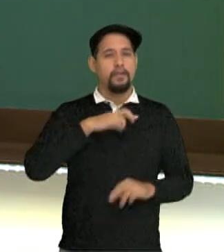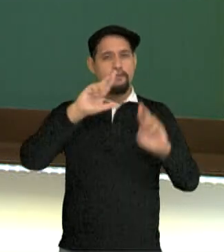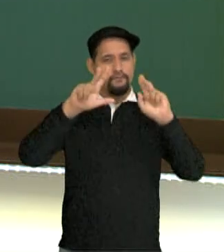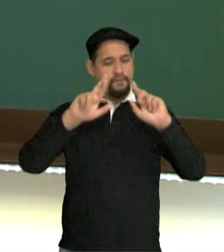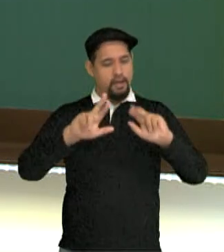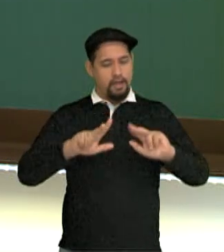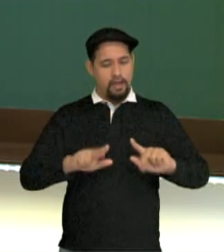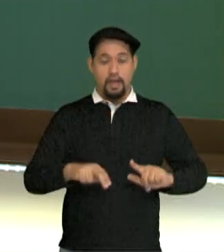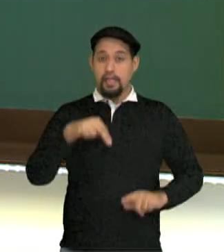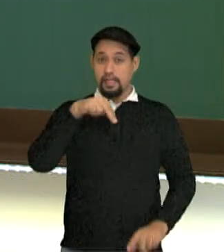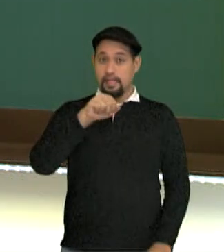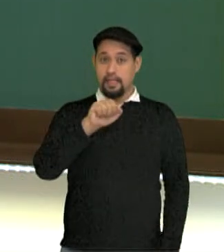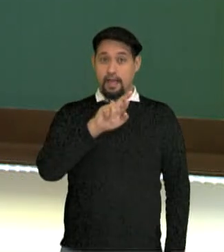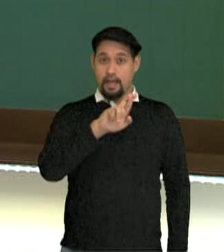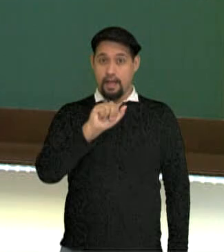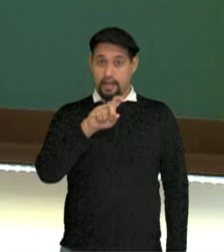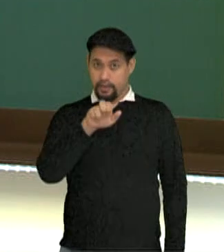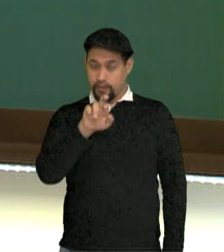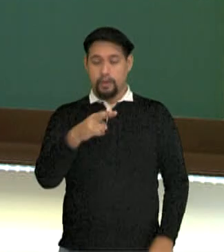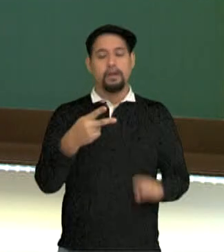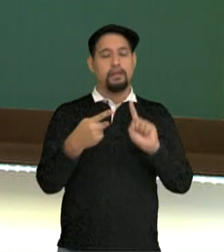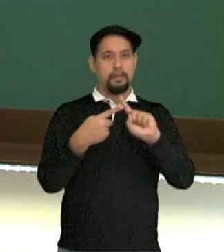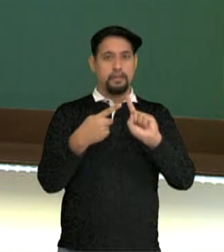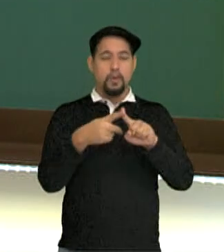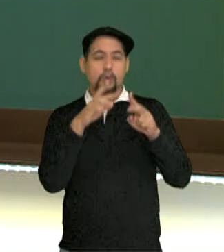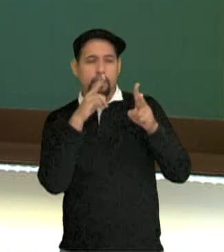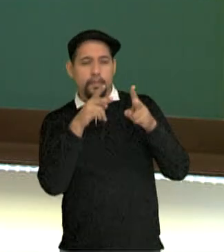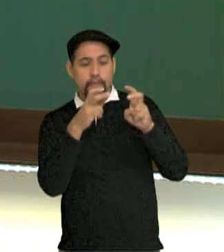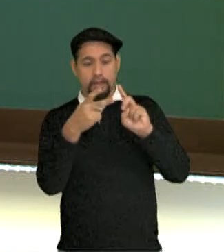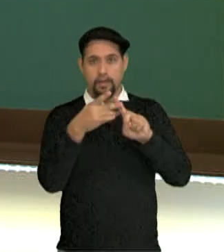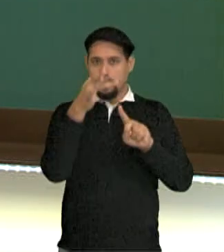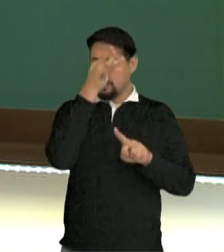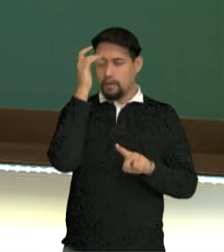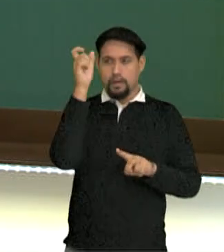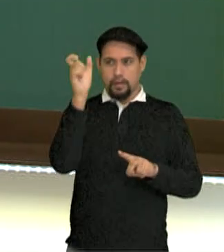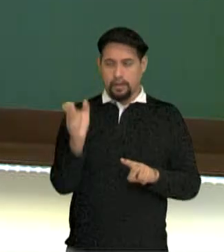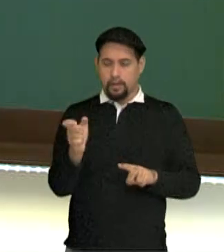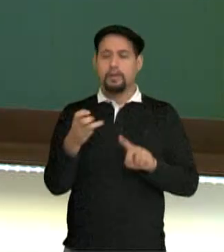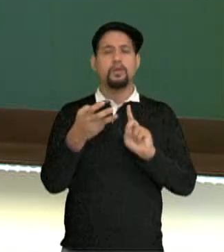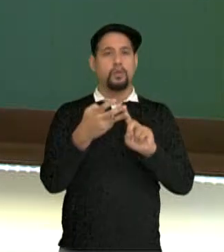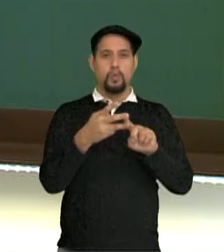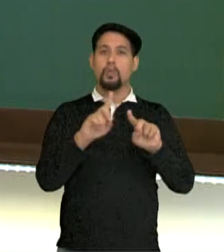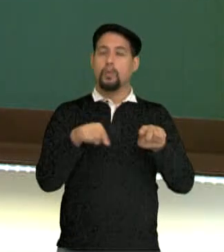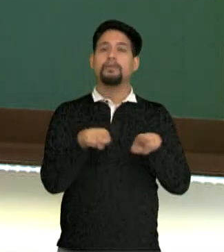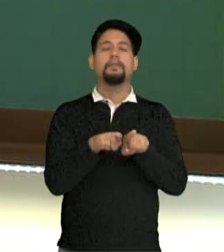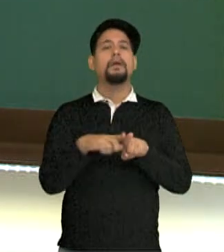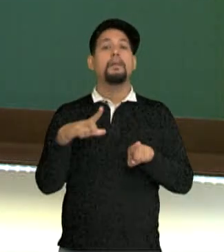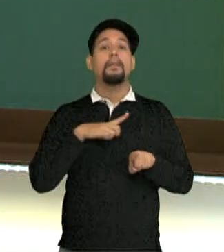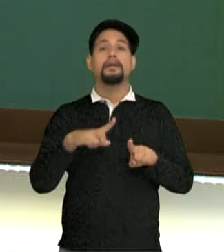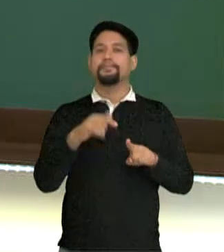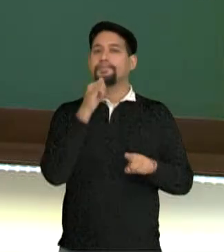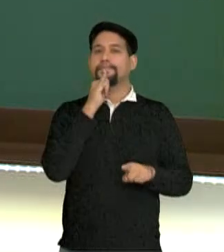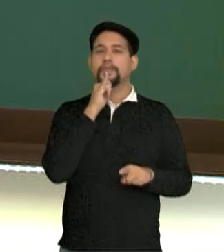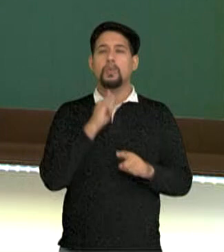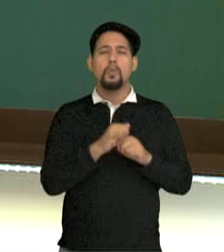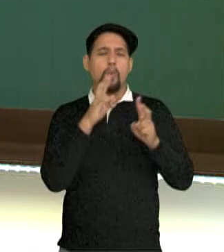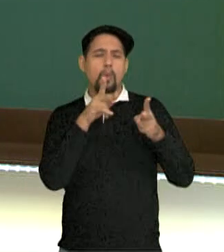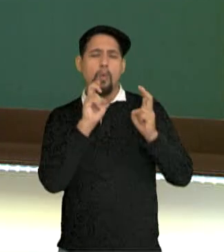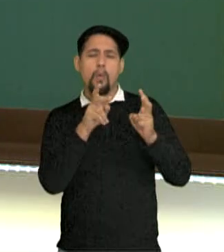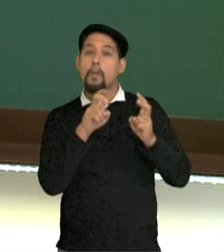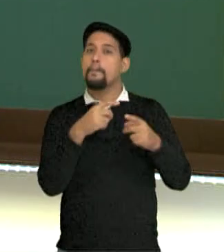de narrador, né? Narrador observador, narrador personagem, narrador onisciente. Neste caso aqui, narrador